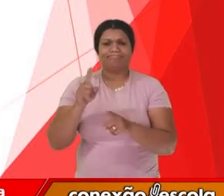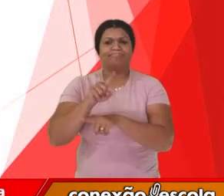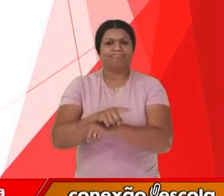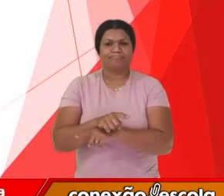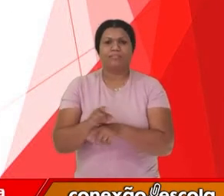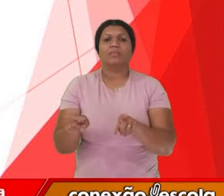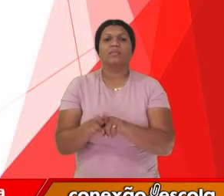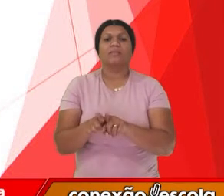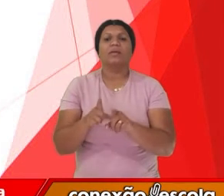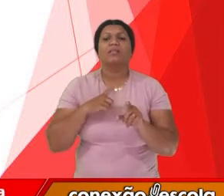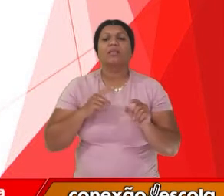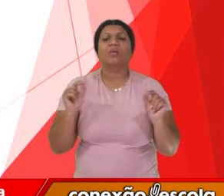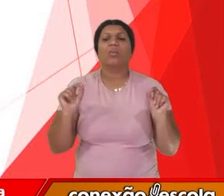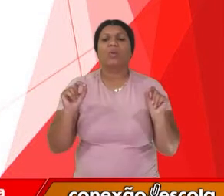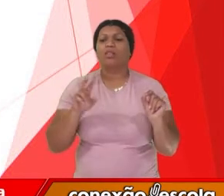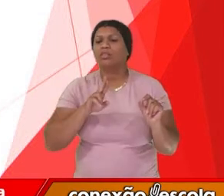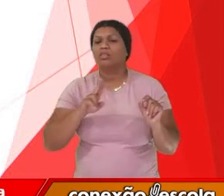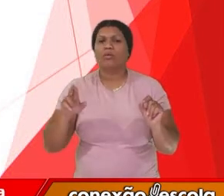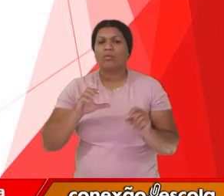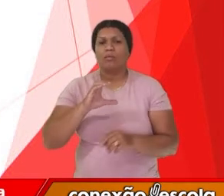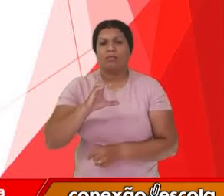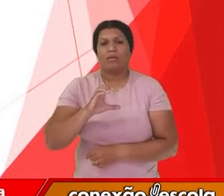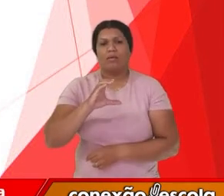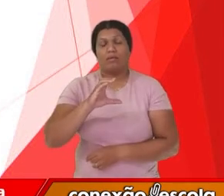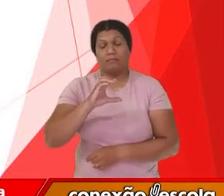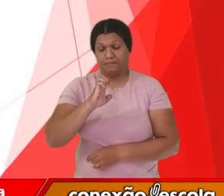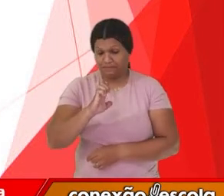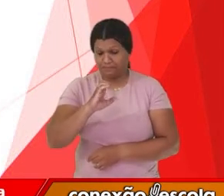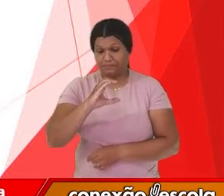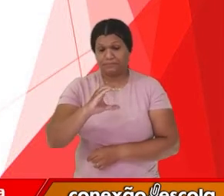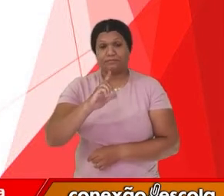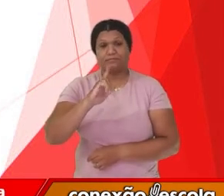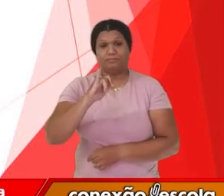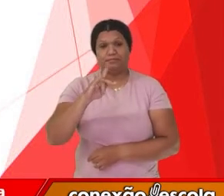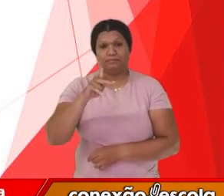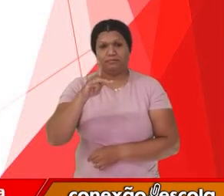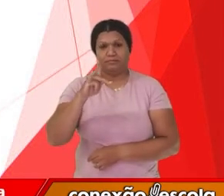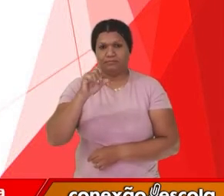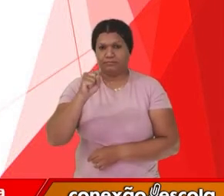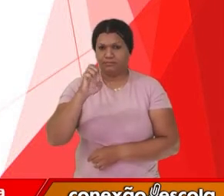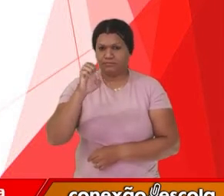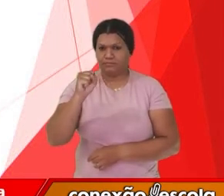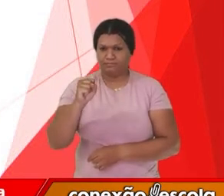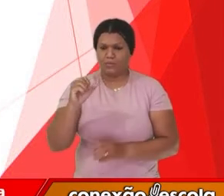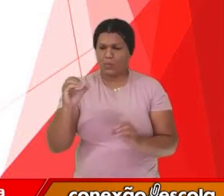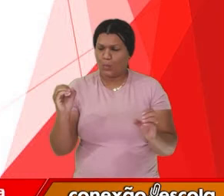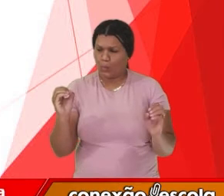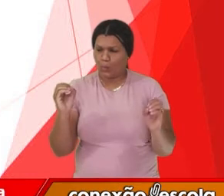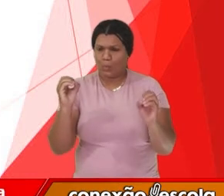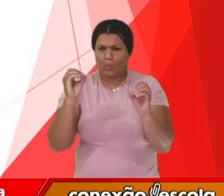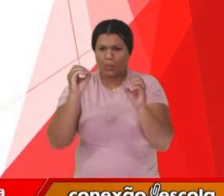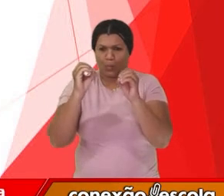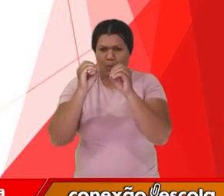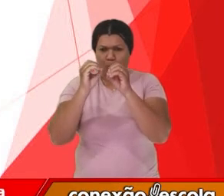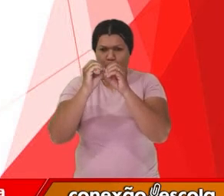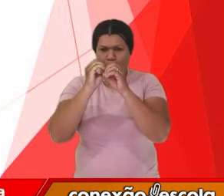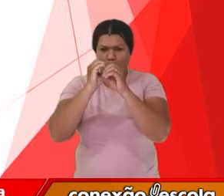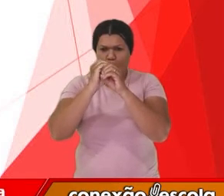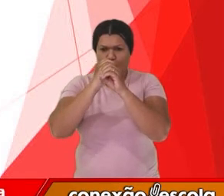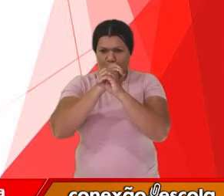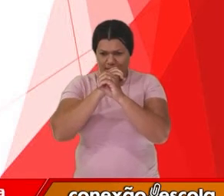Temos também o que nós chamamos de eclipses, que é quando um desses astros fica coberto de forma parcial ou